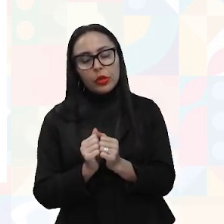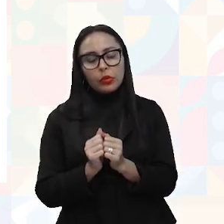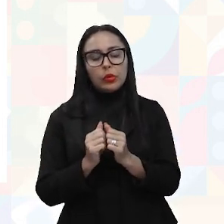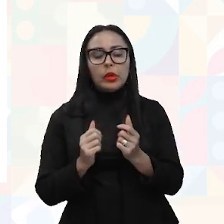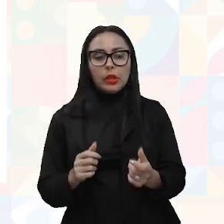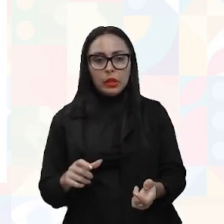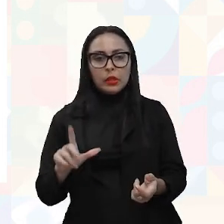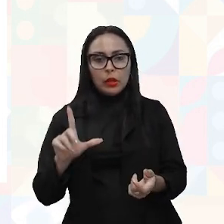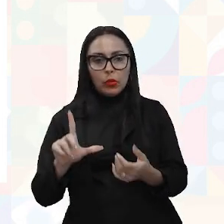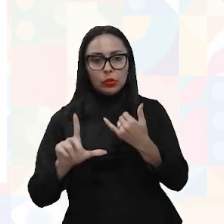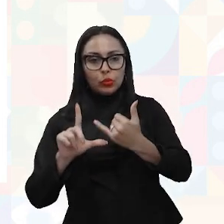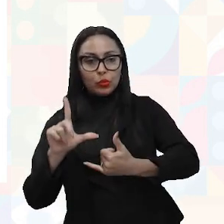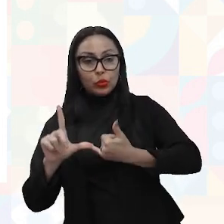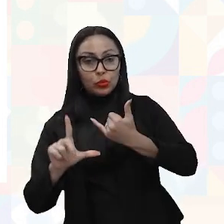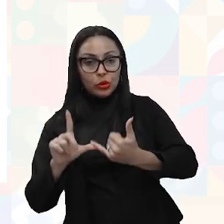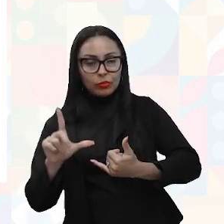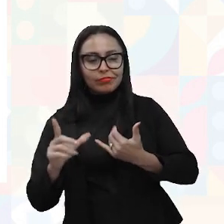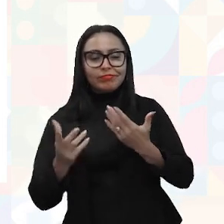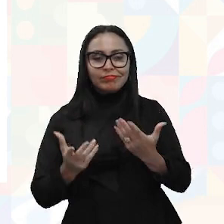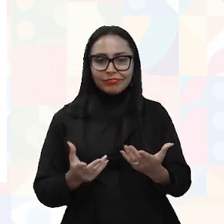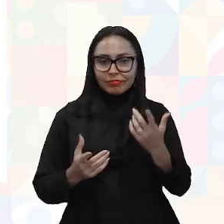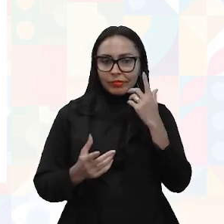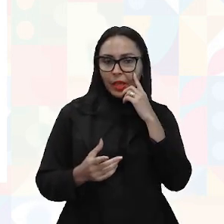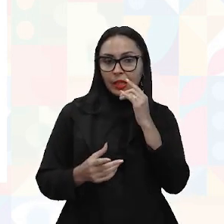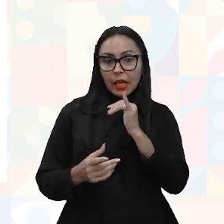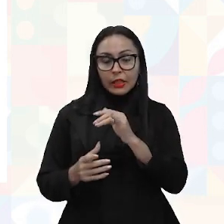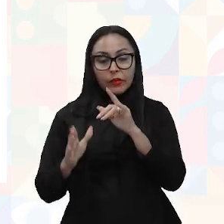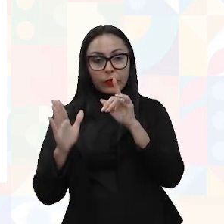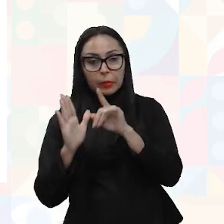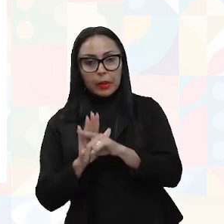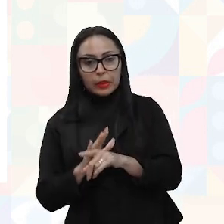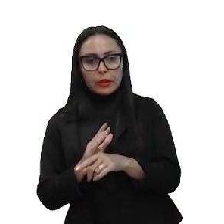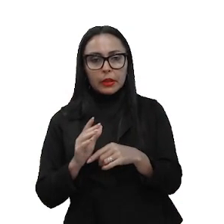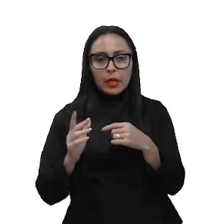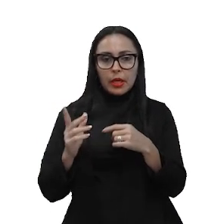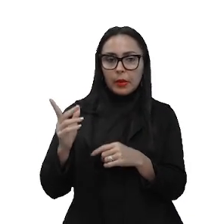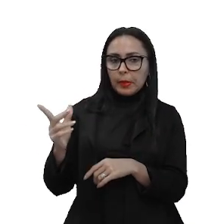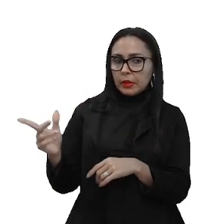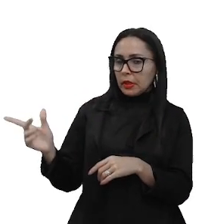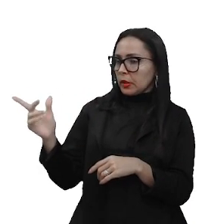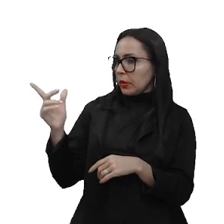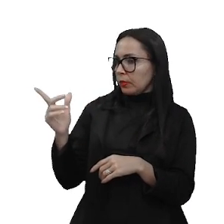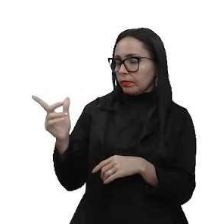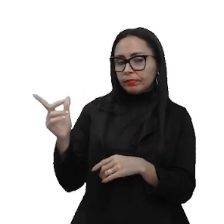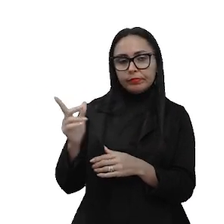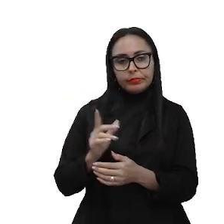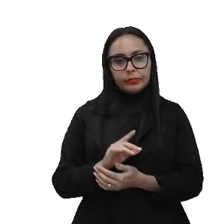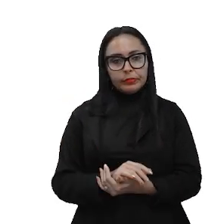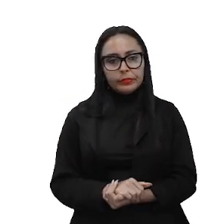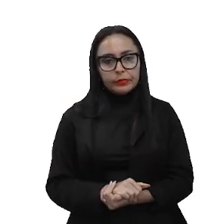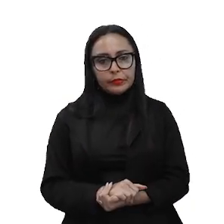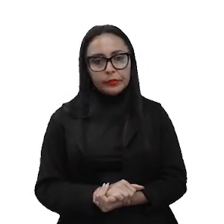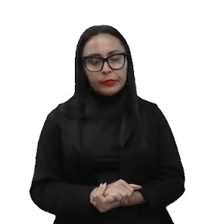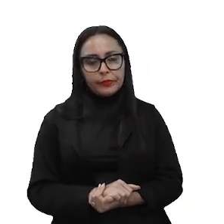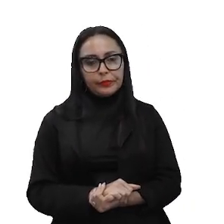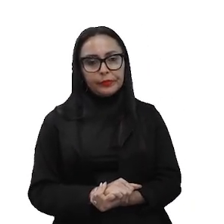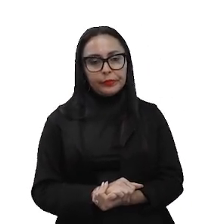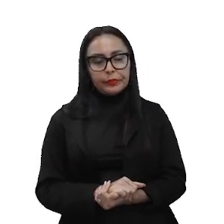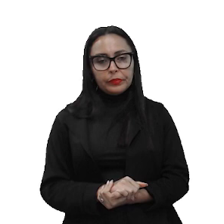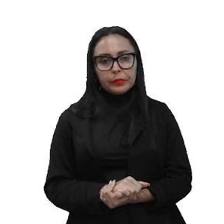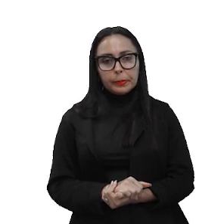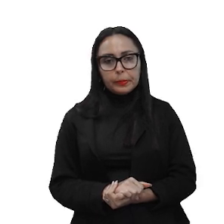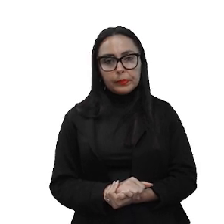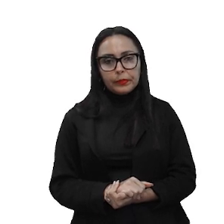conceito lúdico. E a narrativa, aí fica uma pergunta, e aqui vamos para a aplicação. Voltando aqui rapidinho para eu não me